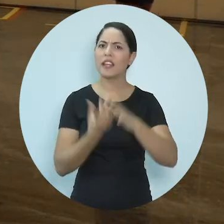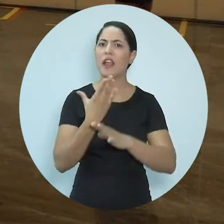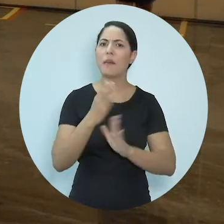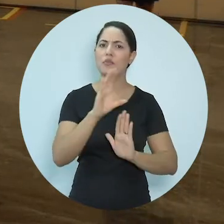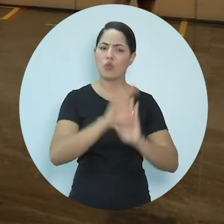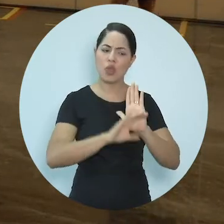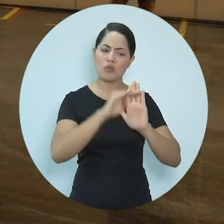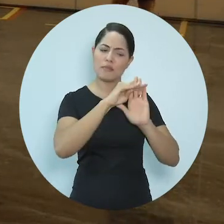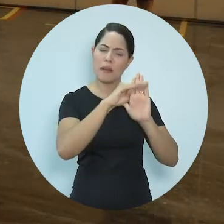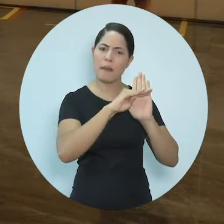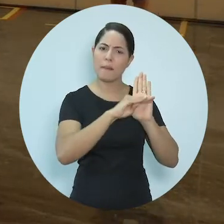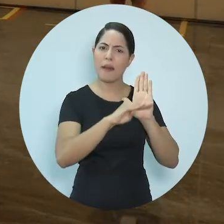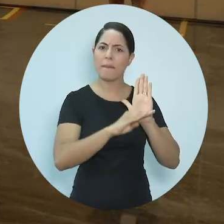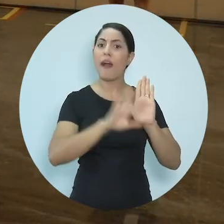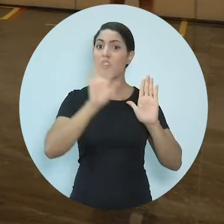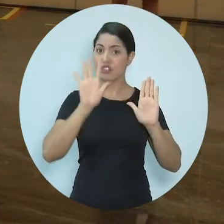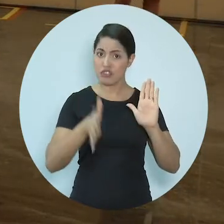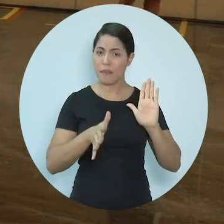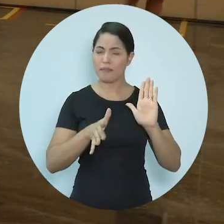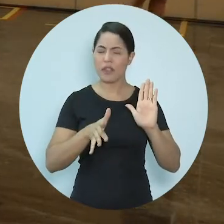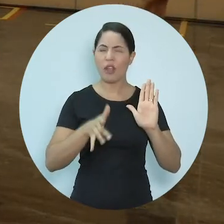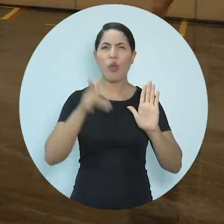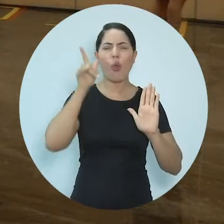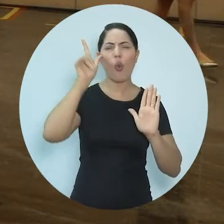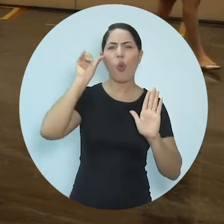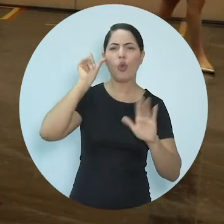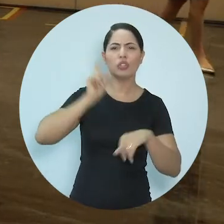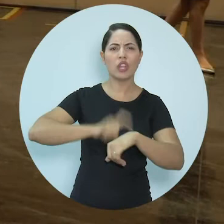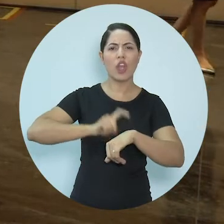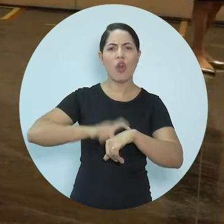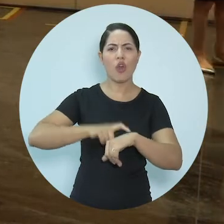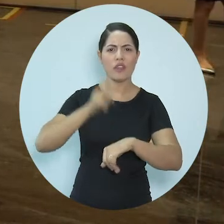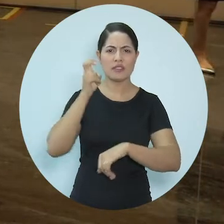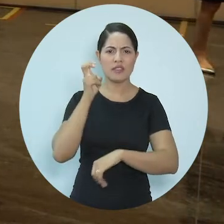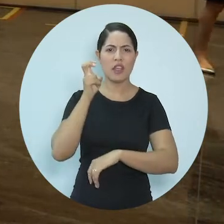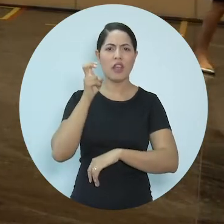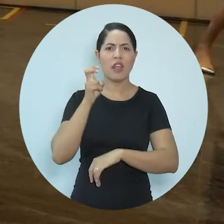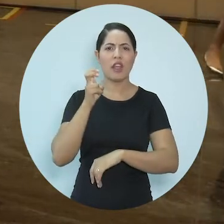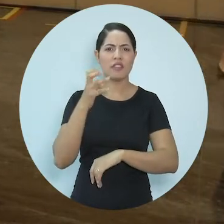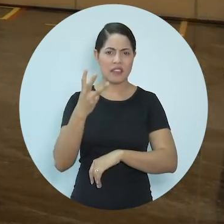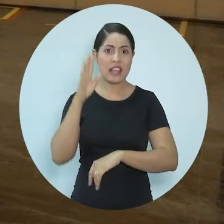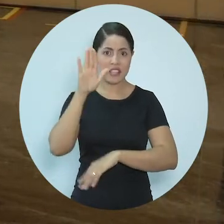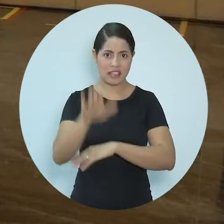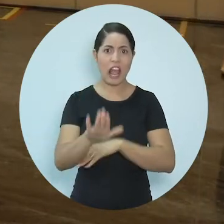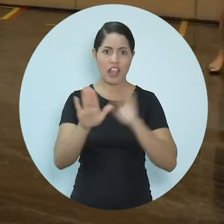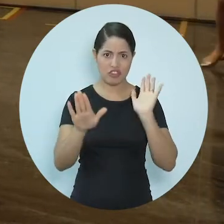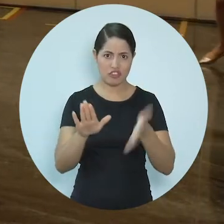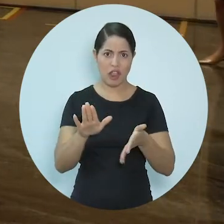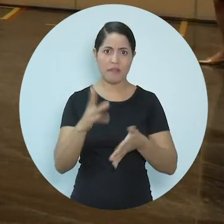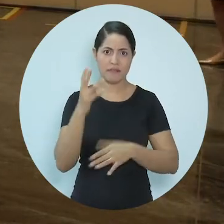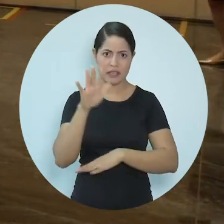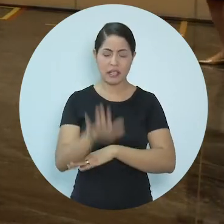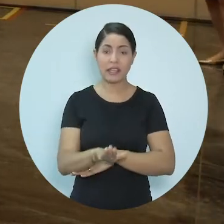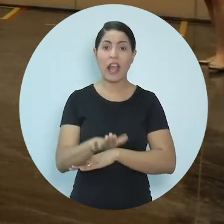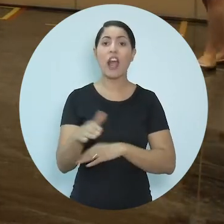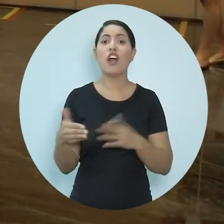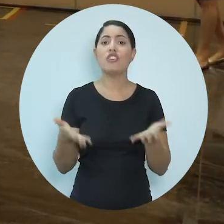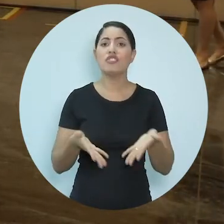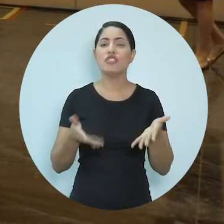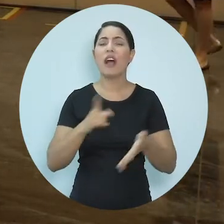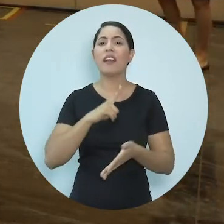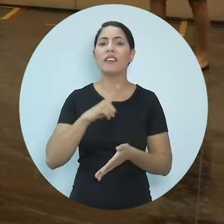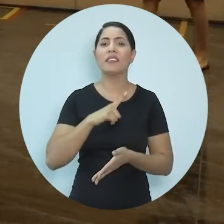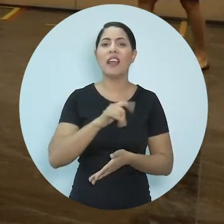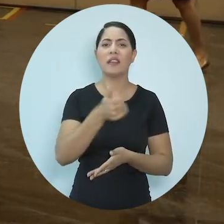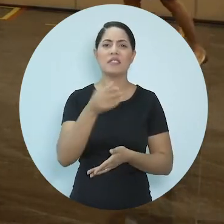banco de currículos. O banco está aberto desde ontem às 15 horas para inscrição de currículos. Nós temos já